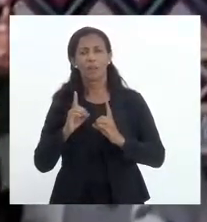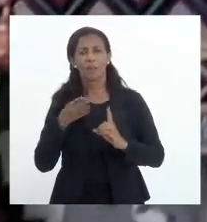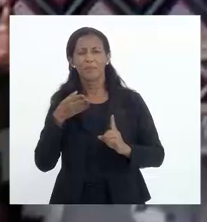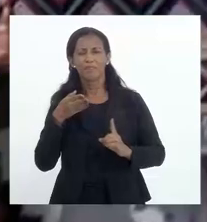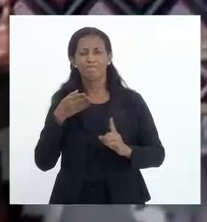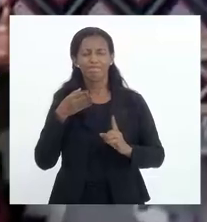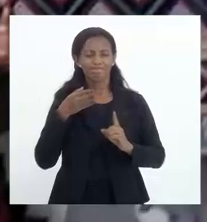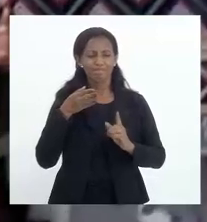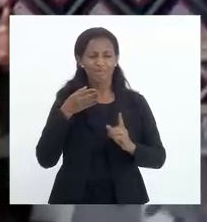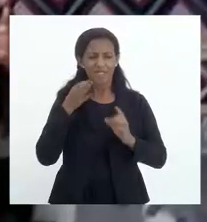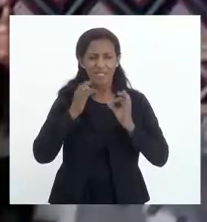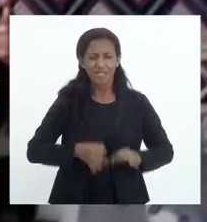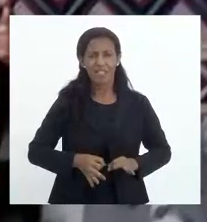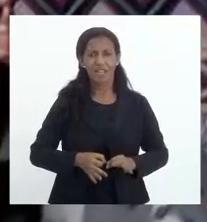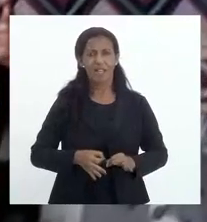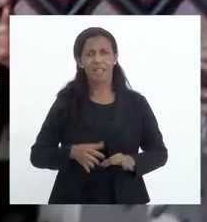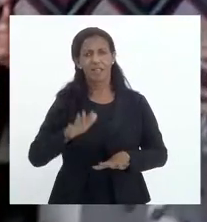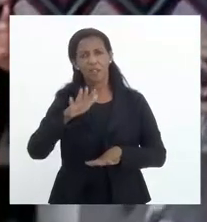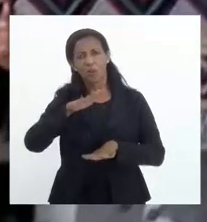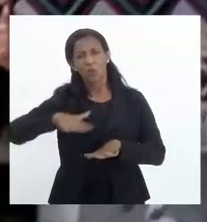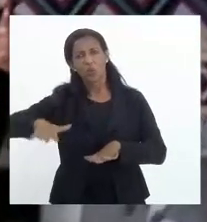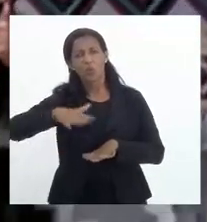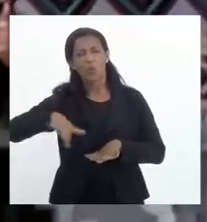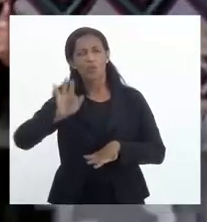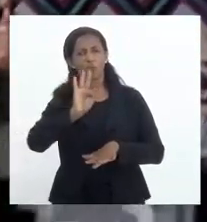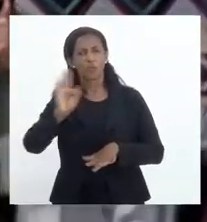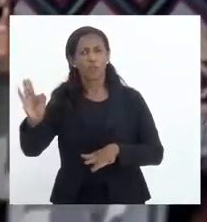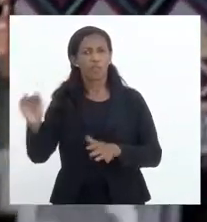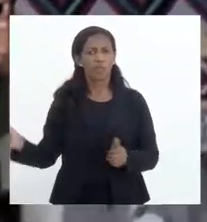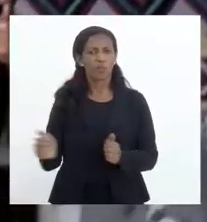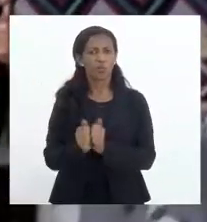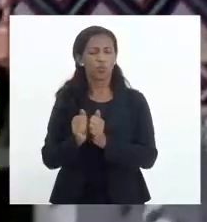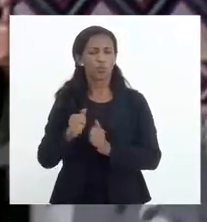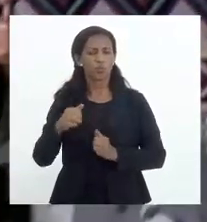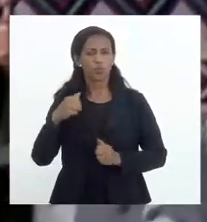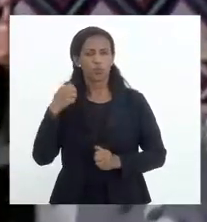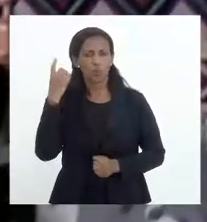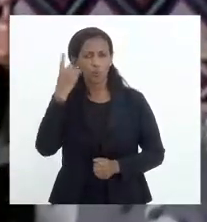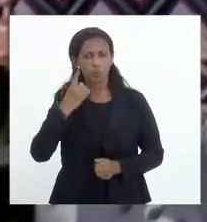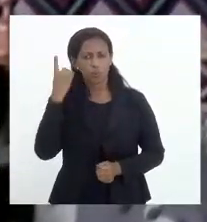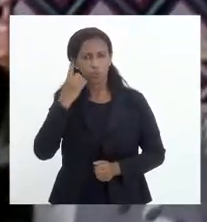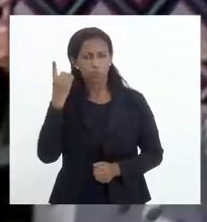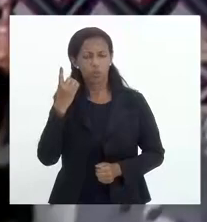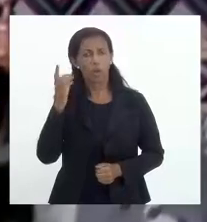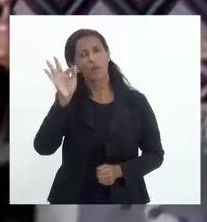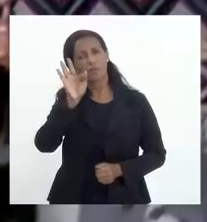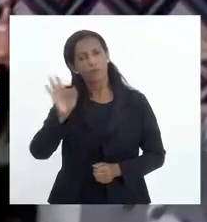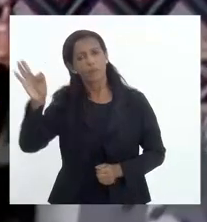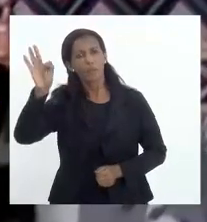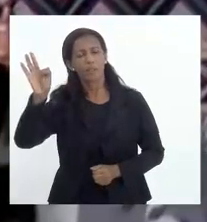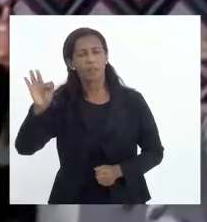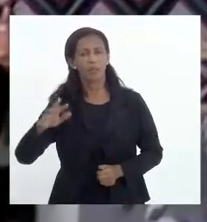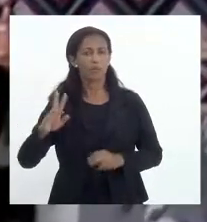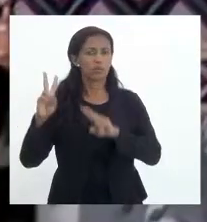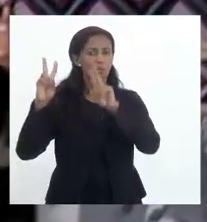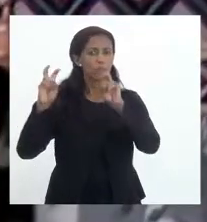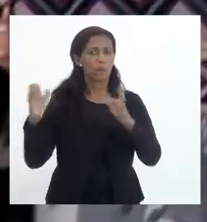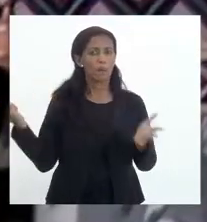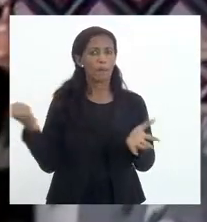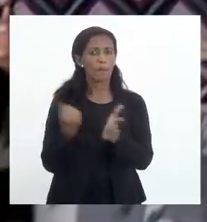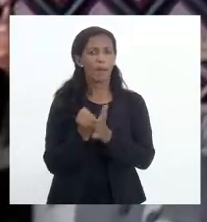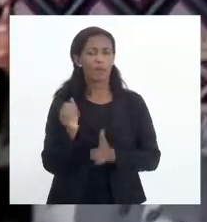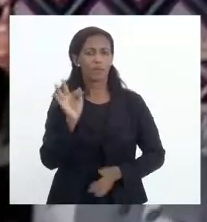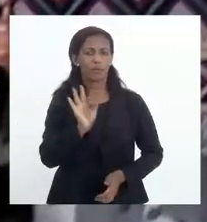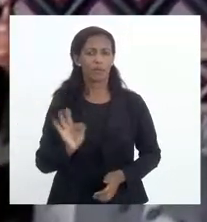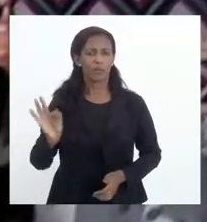efetiva no âmbito federal, juntamente com os nossos parlamentares do âmbito federal, sobre o Pacto